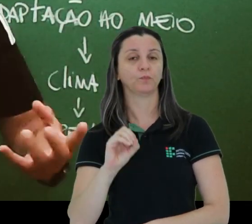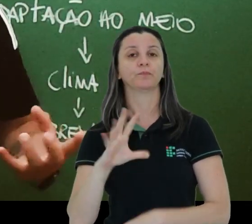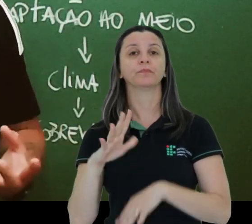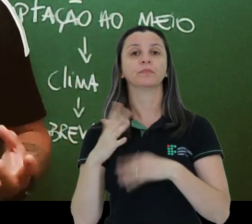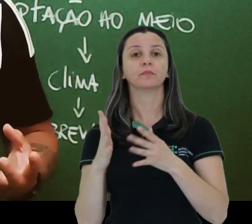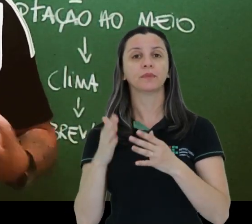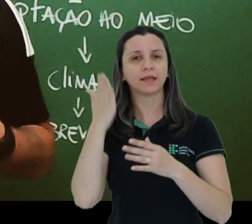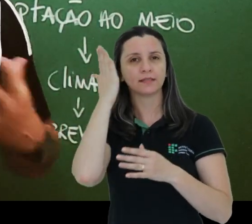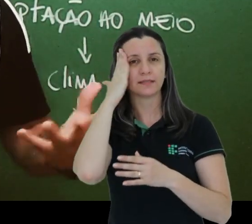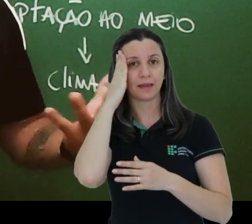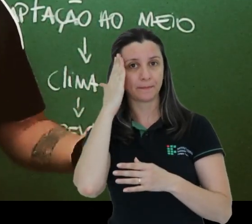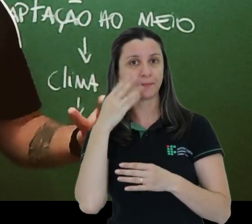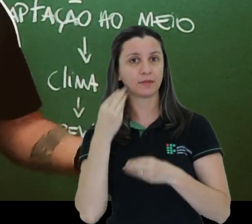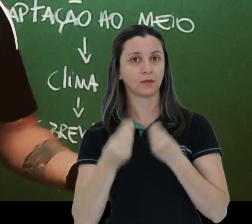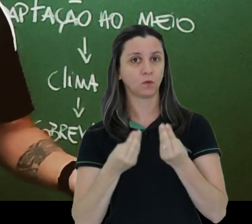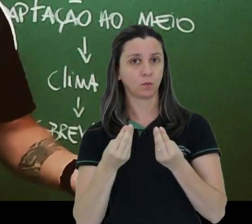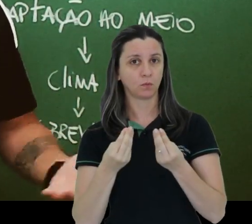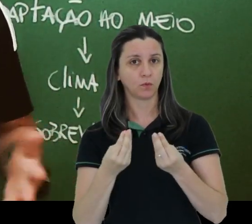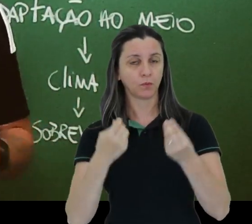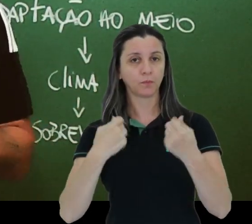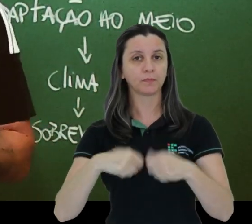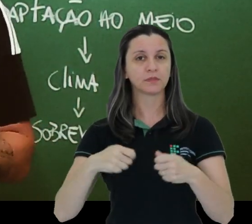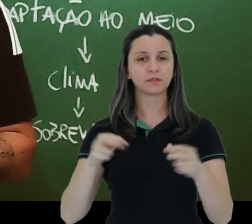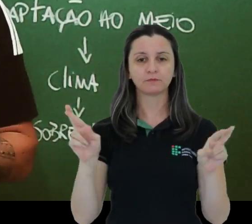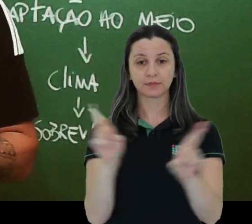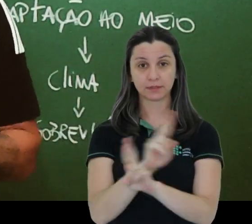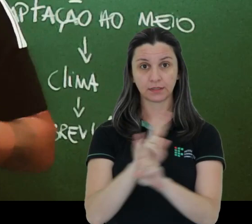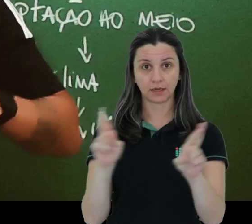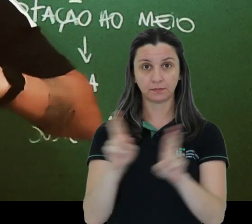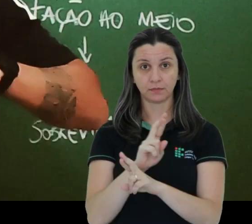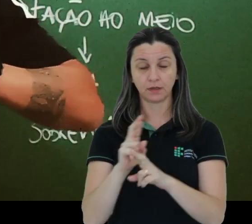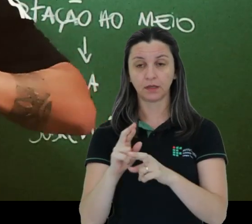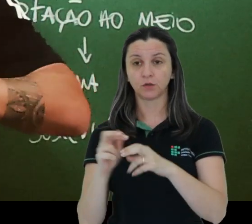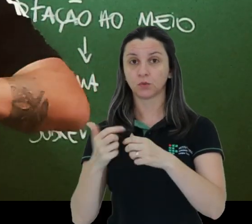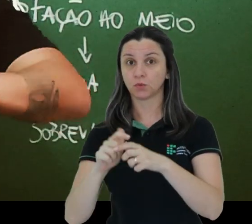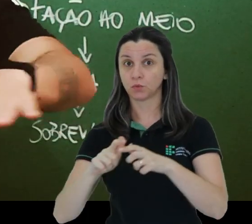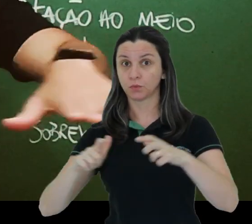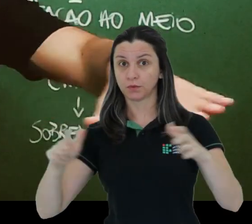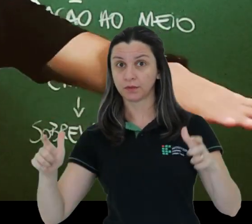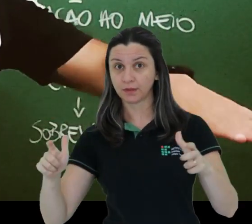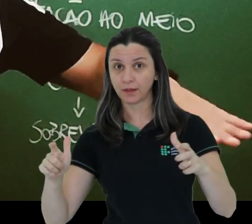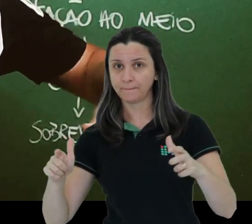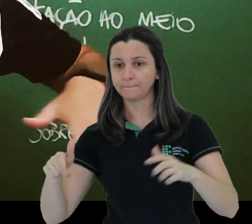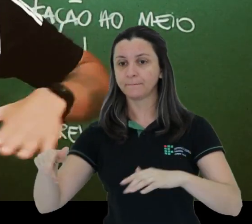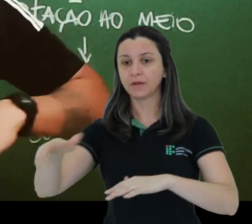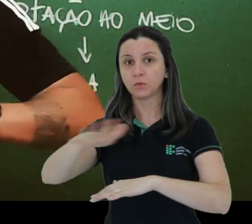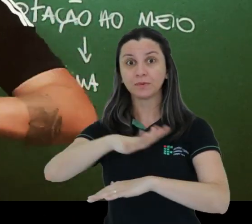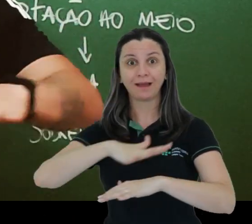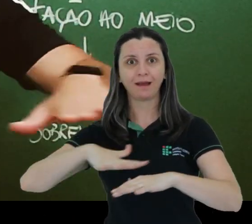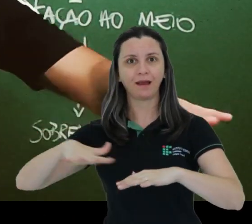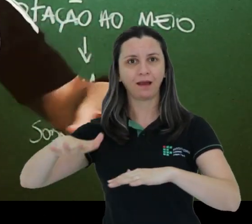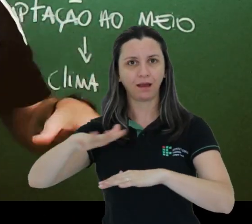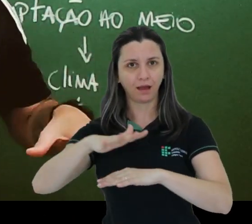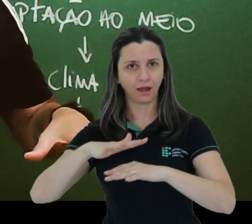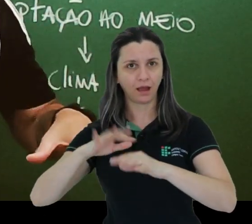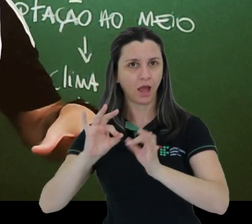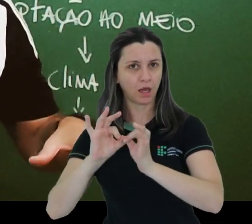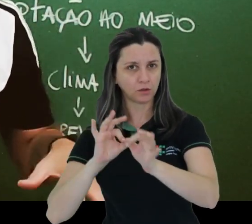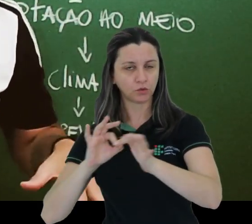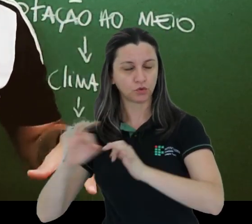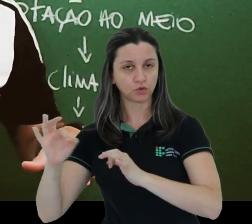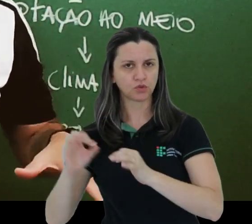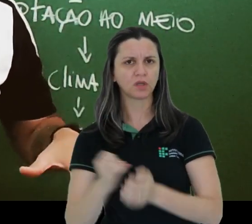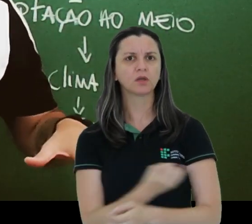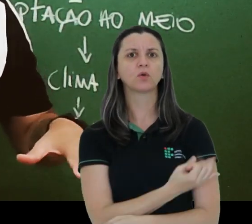bem ocupado. Para saber disso, eu tenho que fazer a relação do tamanho de todo o território